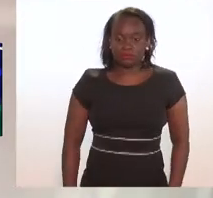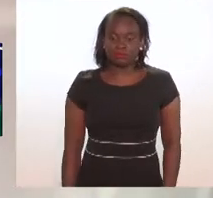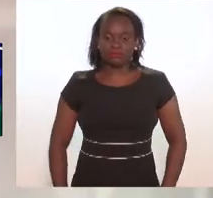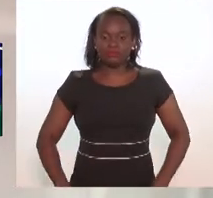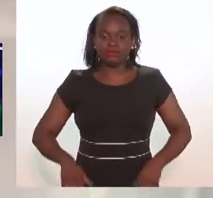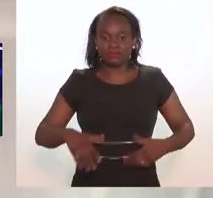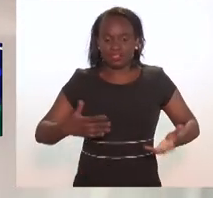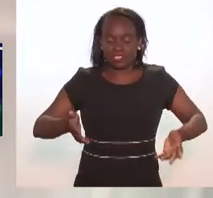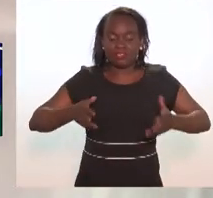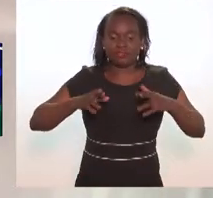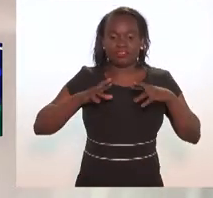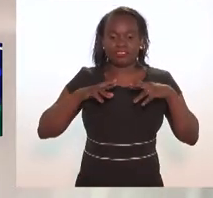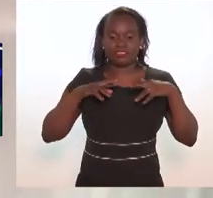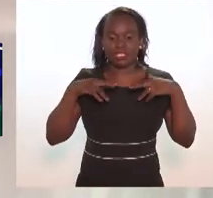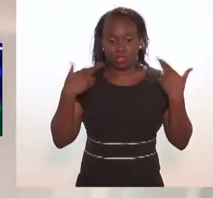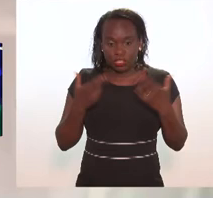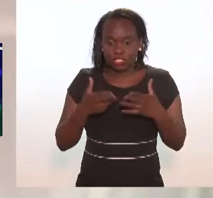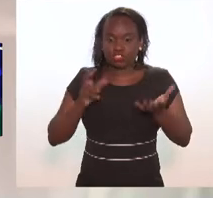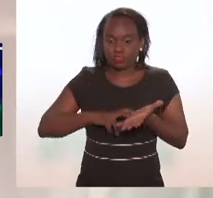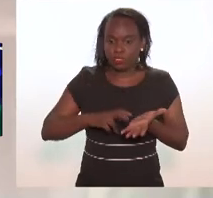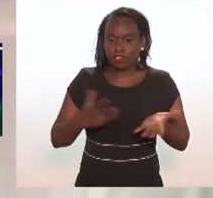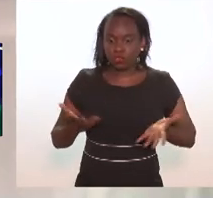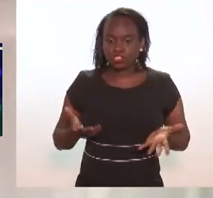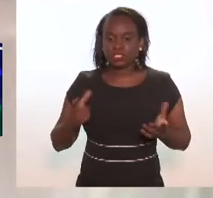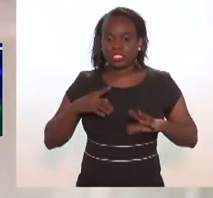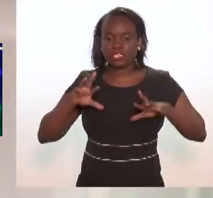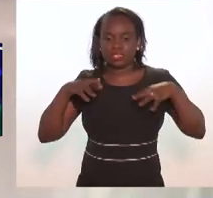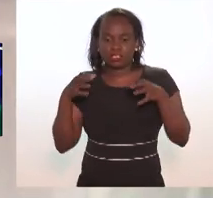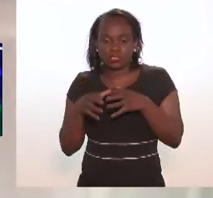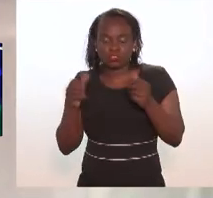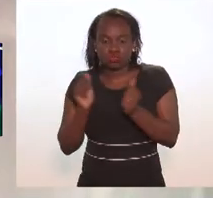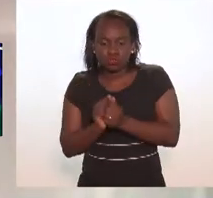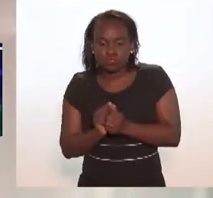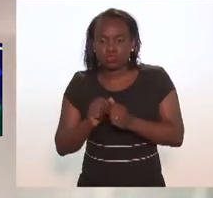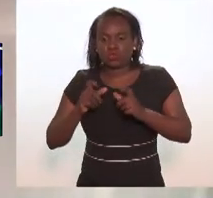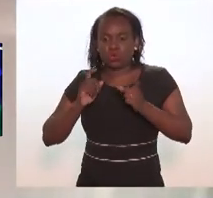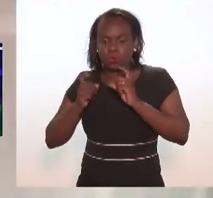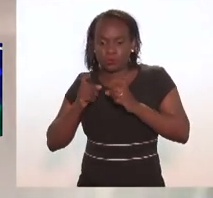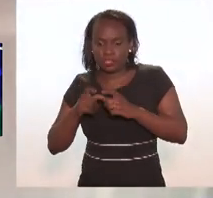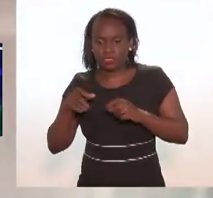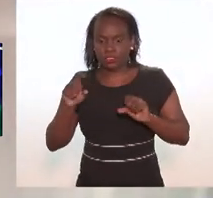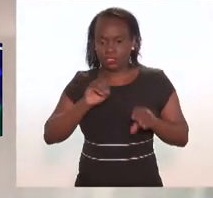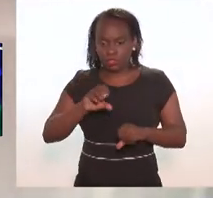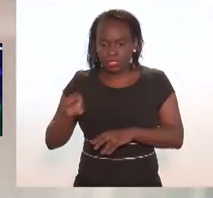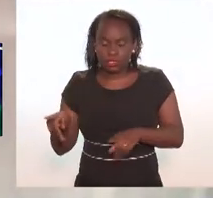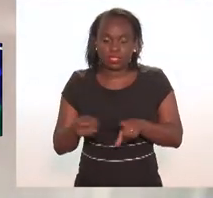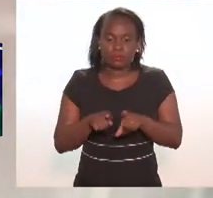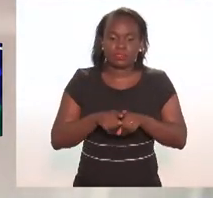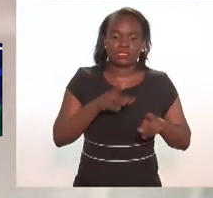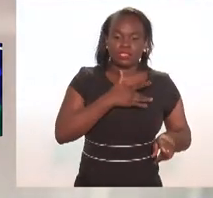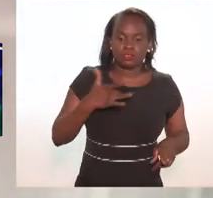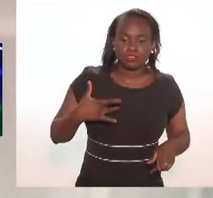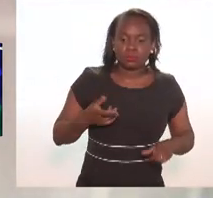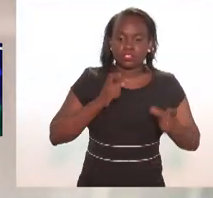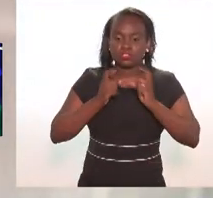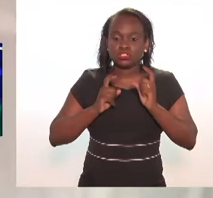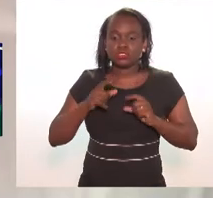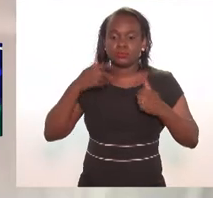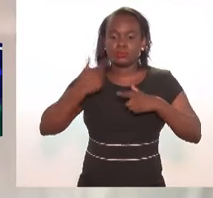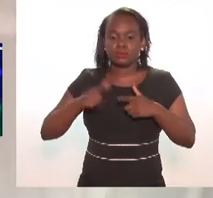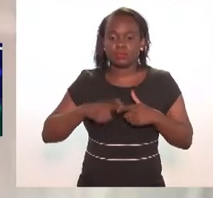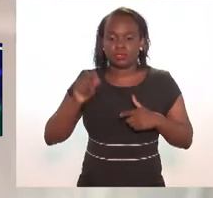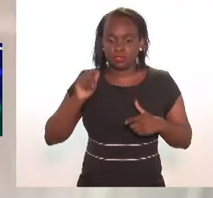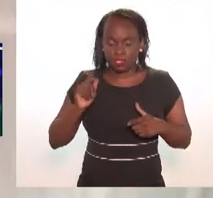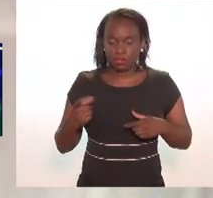reunião conjunta entre a Comissão de Educação e a Comissão de Saúde para discutir a questão